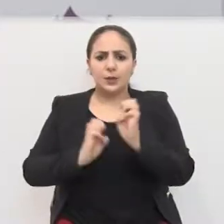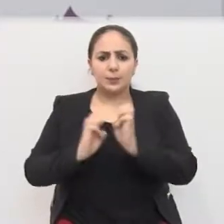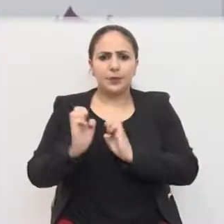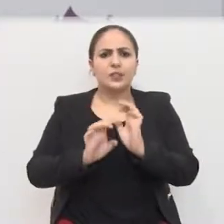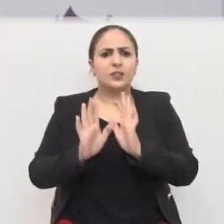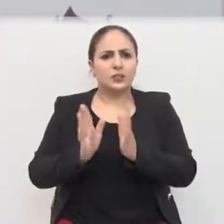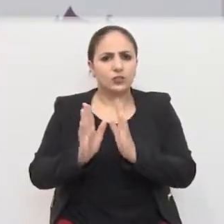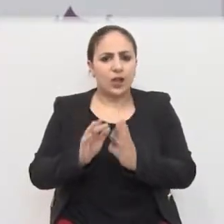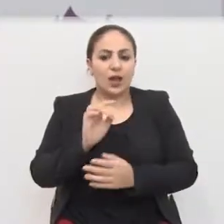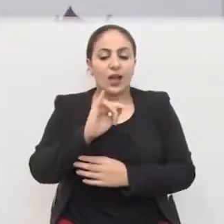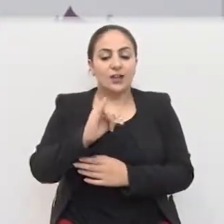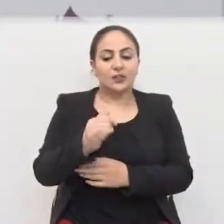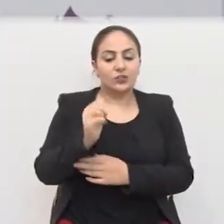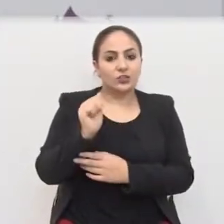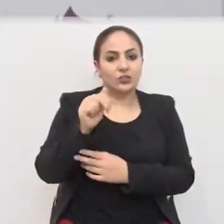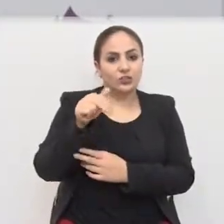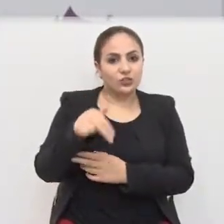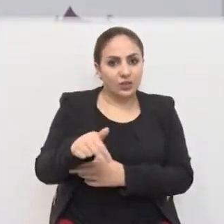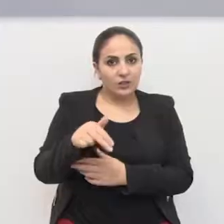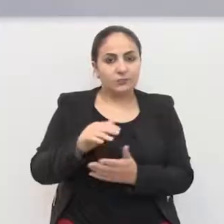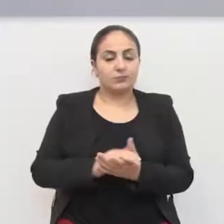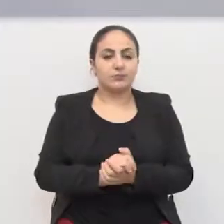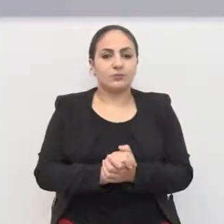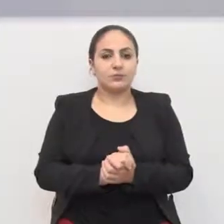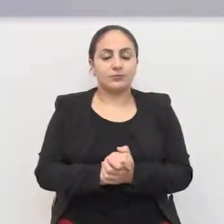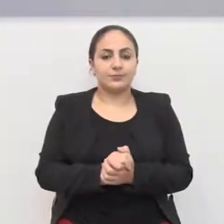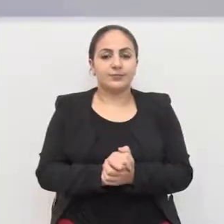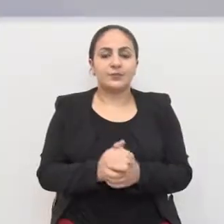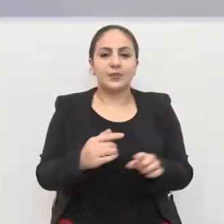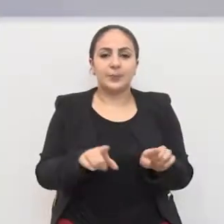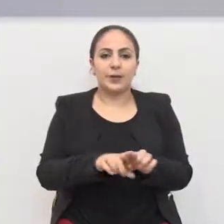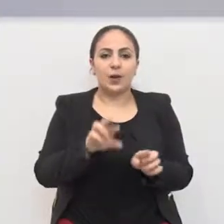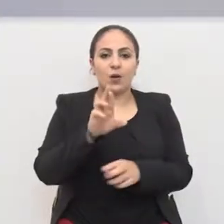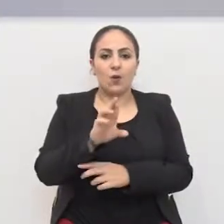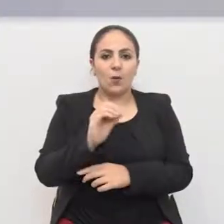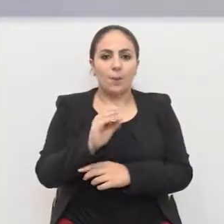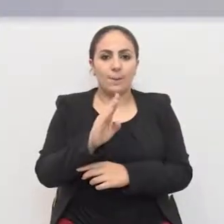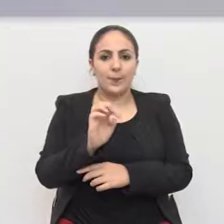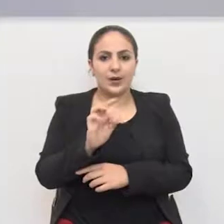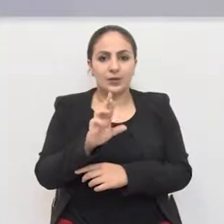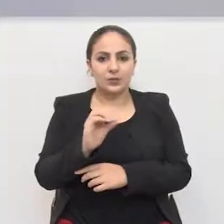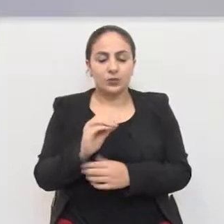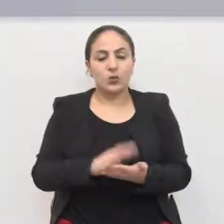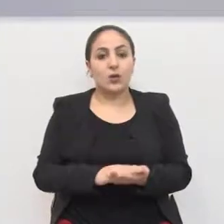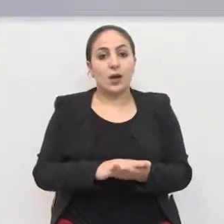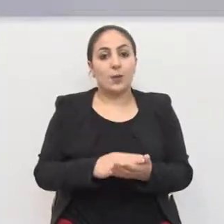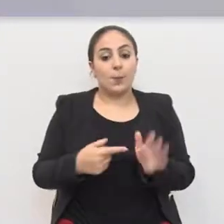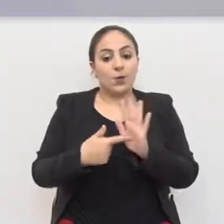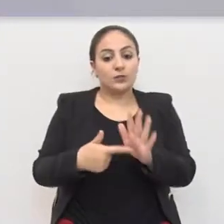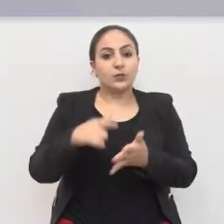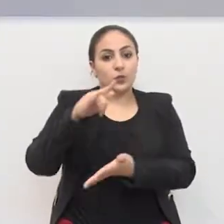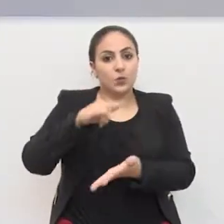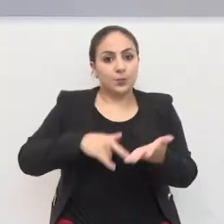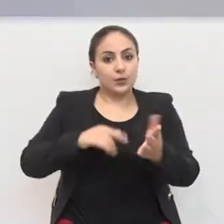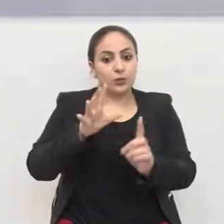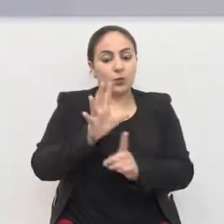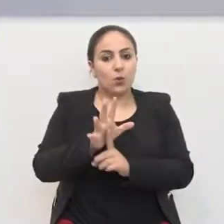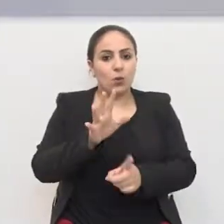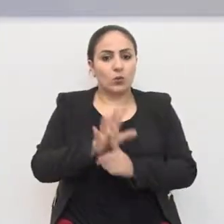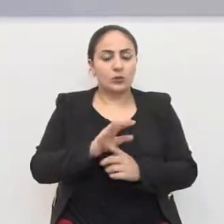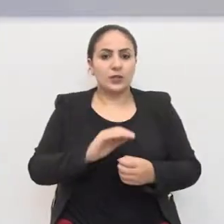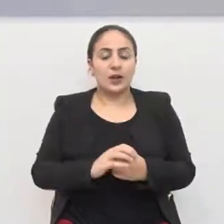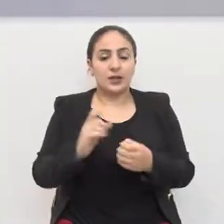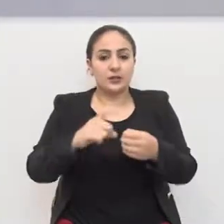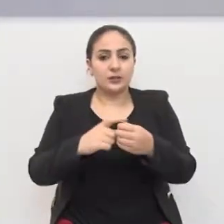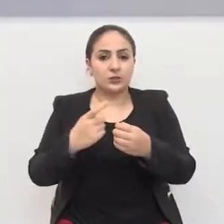nos procurar, que é a Jan, que é uma grande empresa. Roberto Gabriel Tozon apresenta documento de repúdio à eliminação do